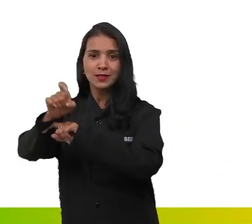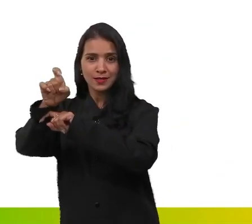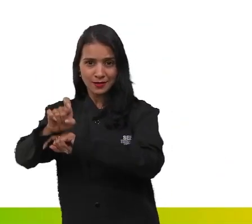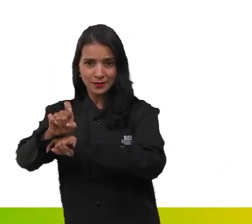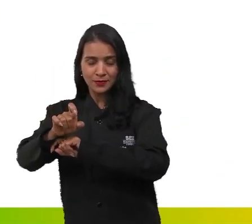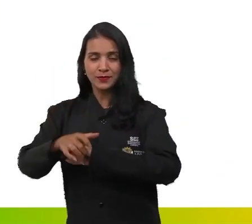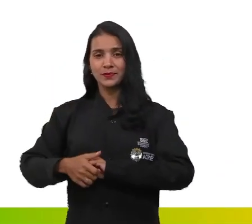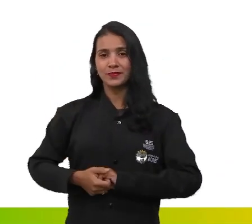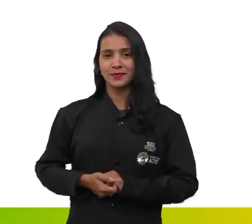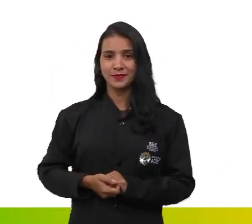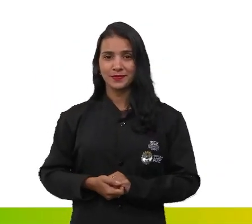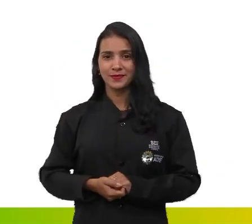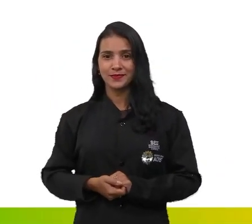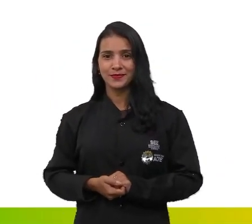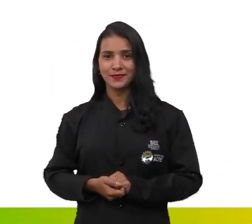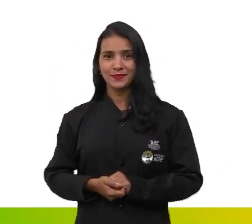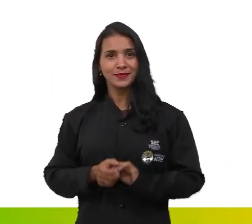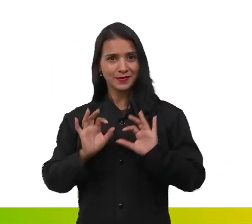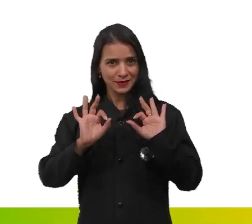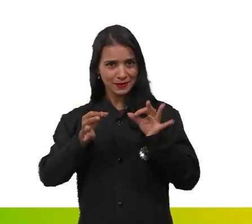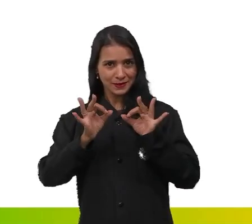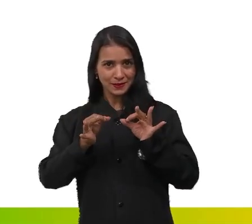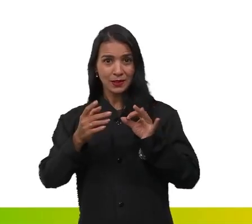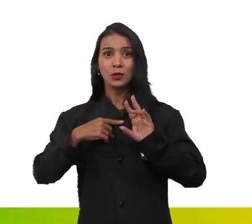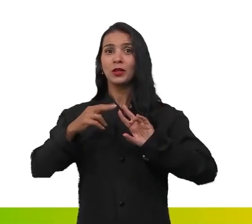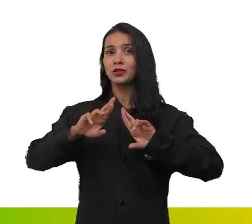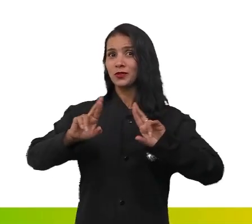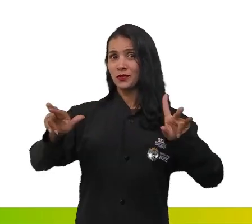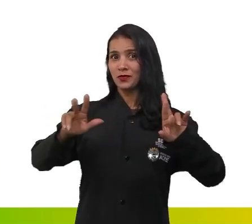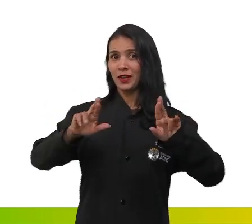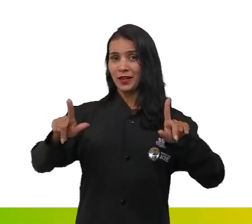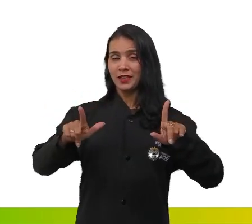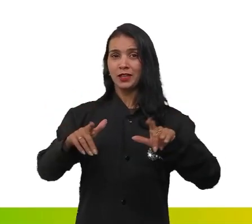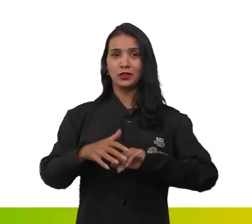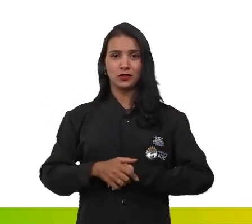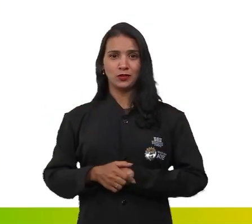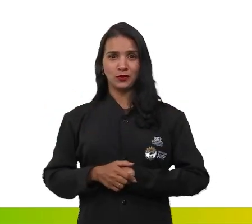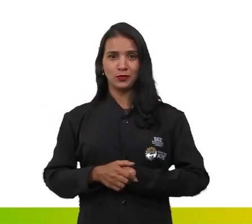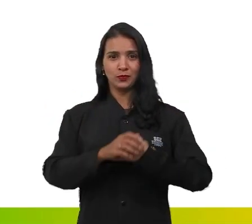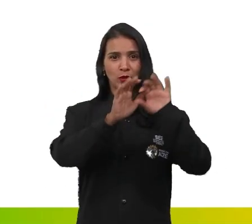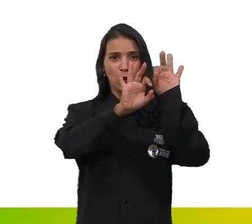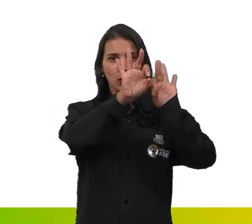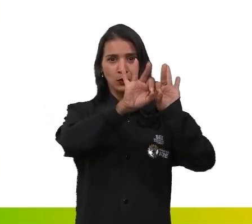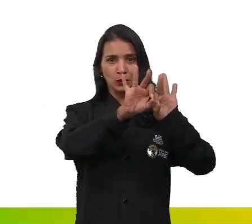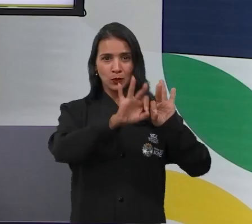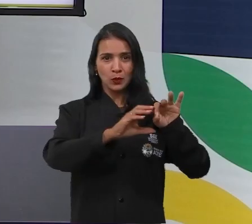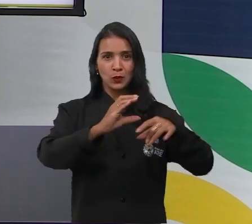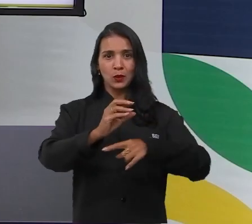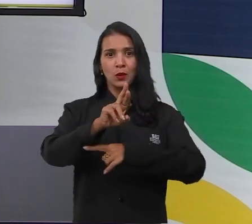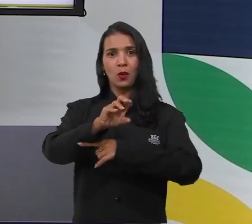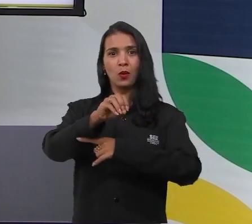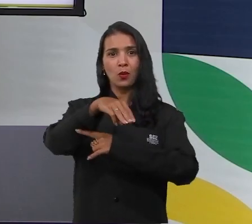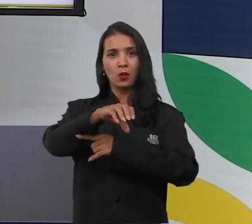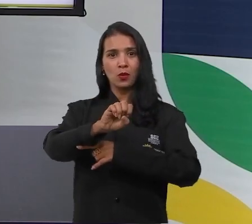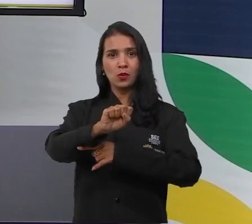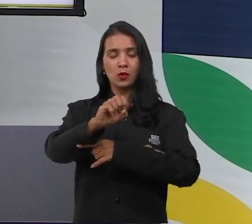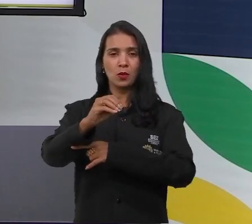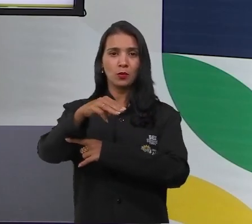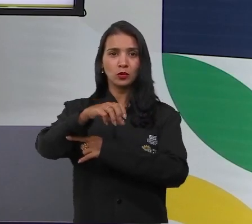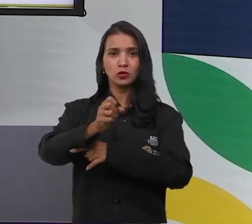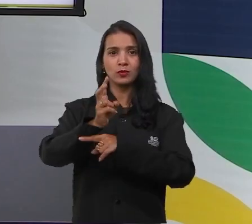XY. É isso que são os cromossomos sexuais. São só esses, pessoal. Os outros são considerados